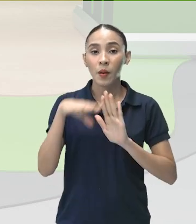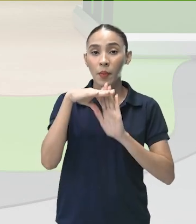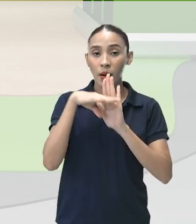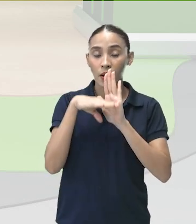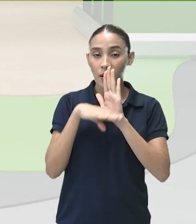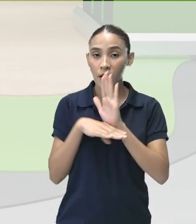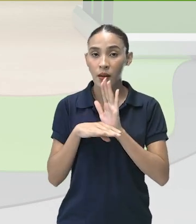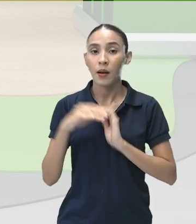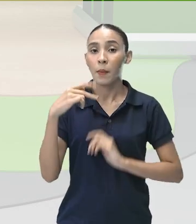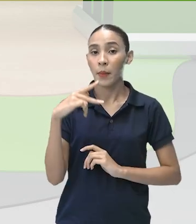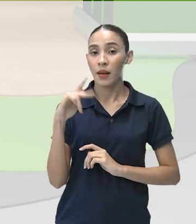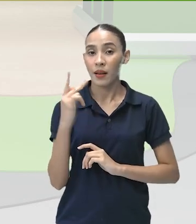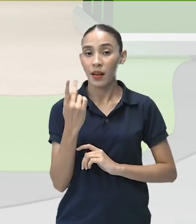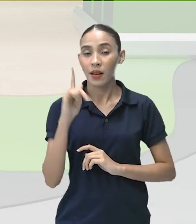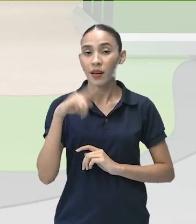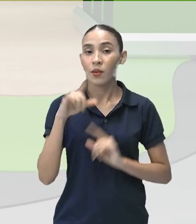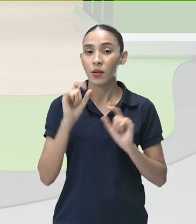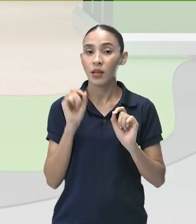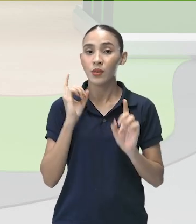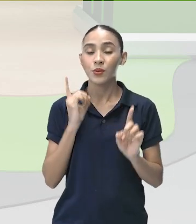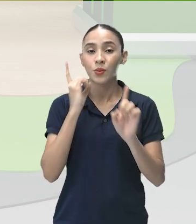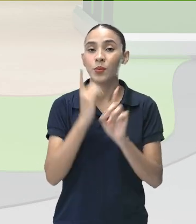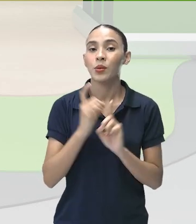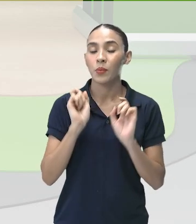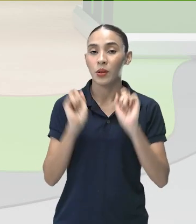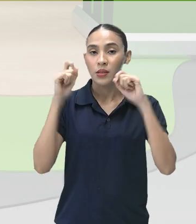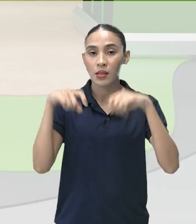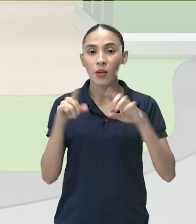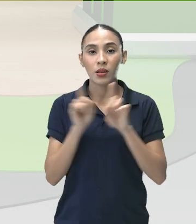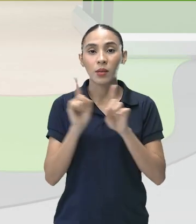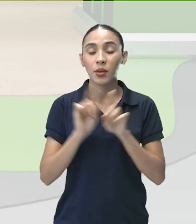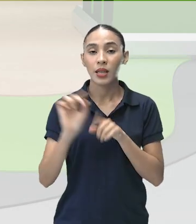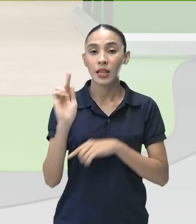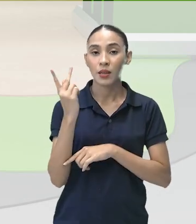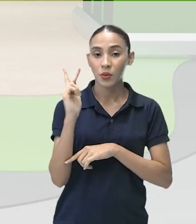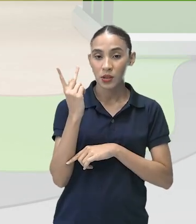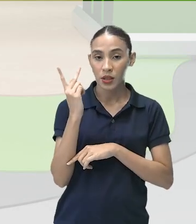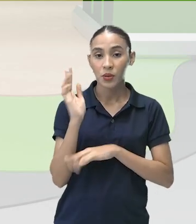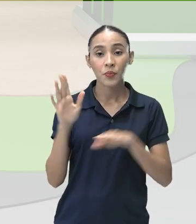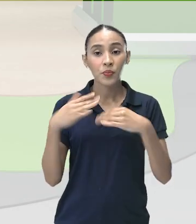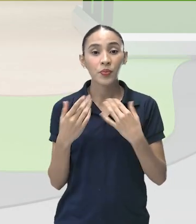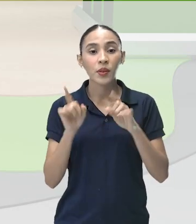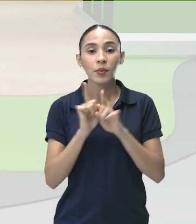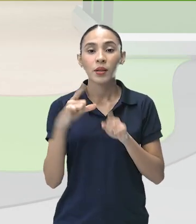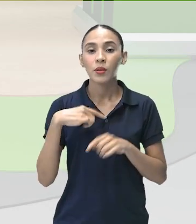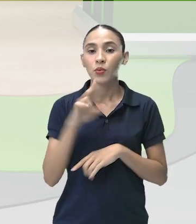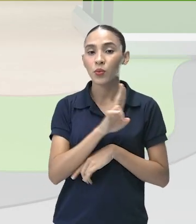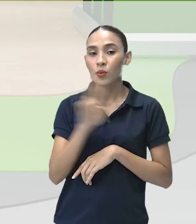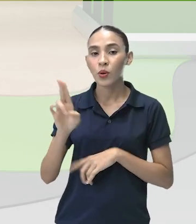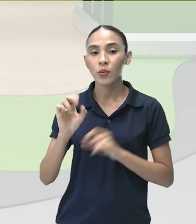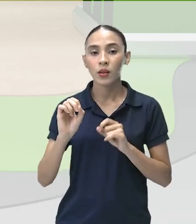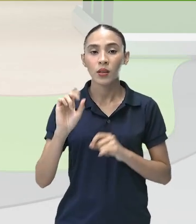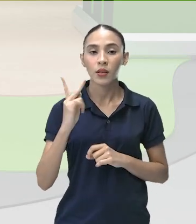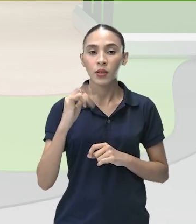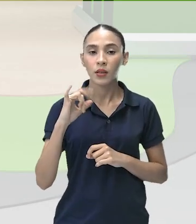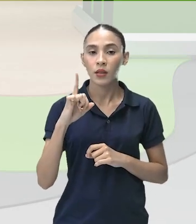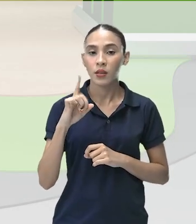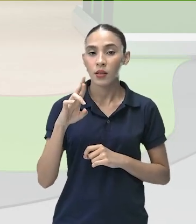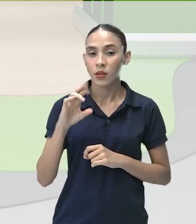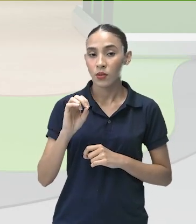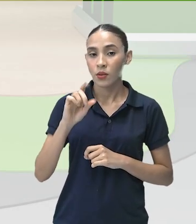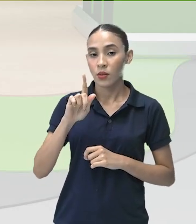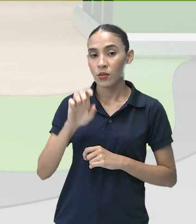escala de pH, que é descobrindo o potencial de hidrogênio. também chamado de potencial